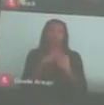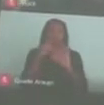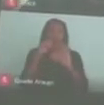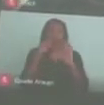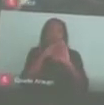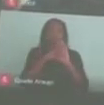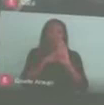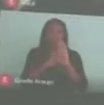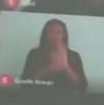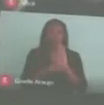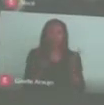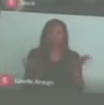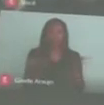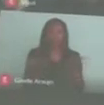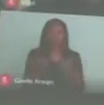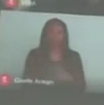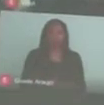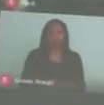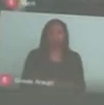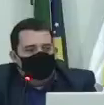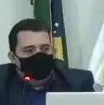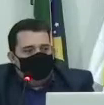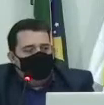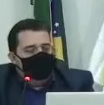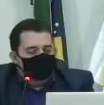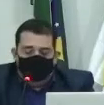Bom dia a todos.